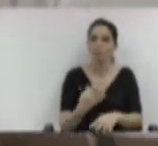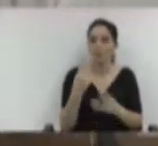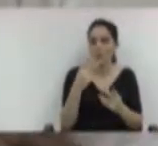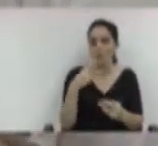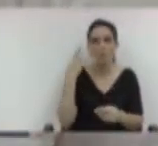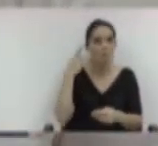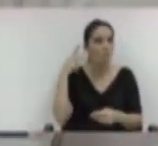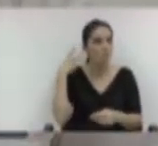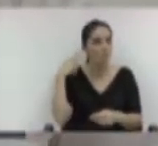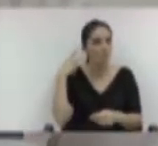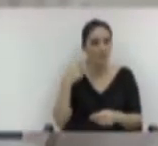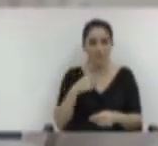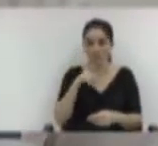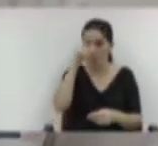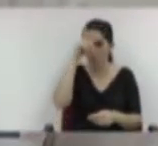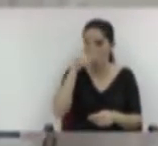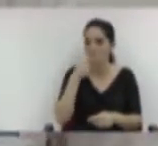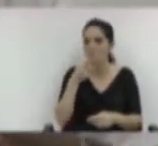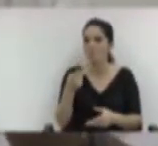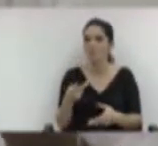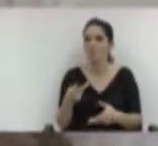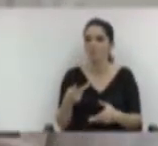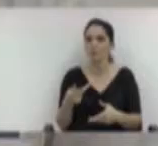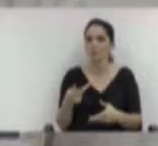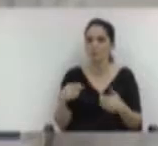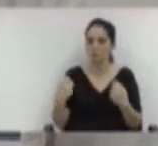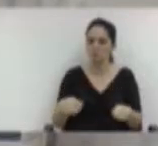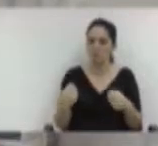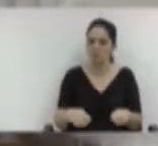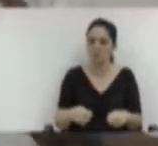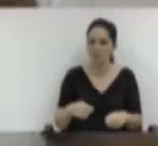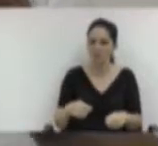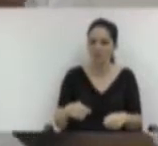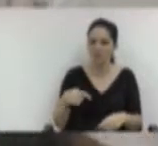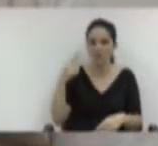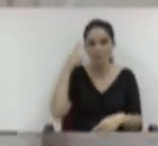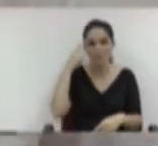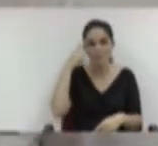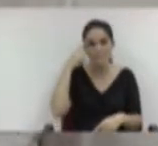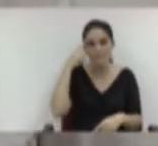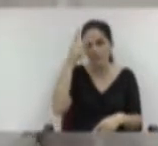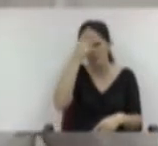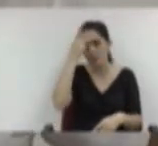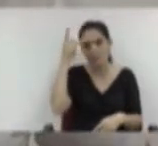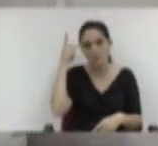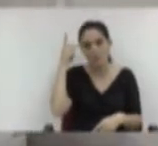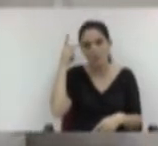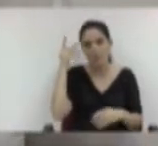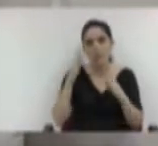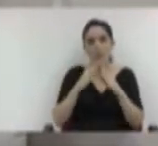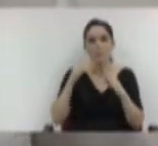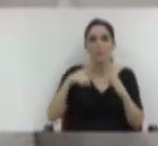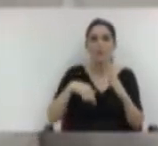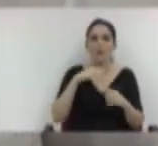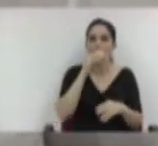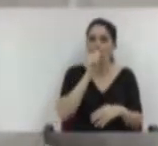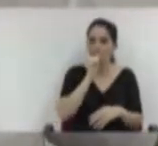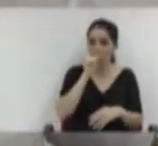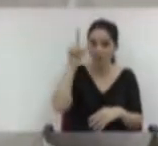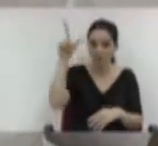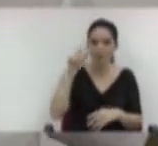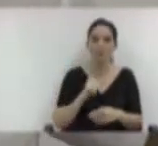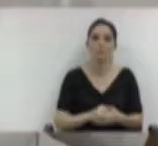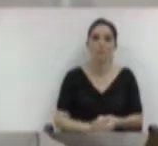bem da sociedade limeirense, sim. Nós temos essa obrigação, vereador Lemão, e o senhor tem defendido com unhas e dentes, porque o senhor está